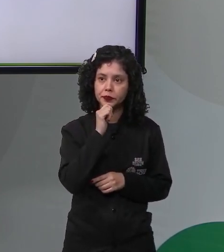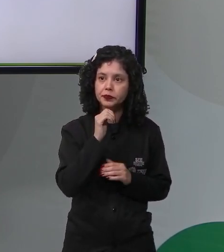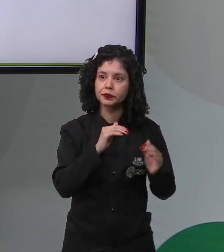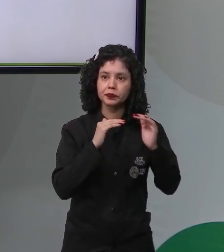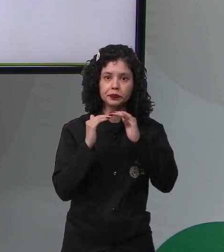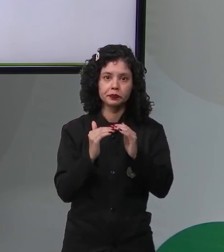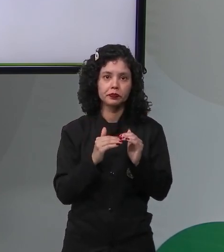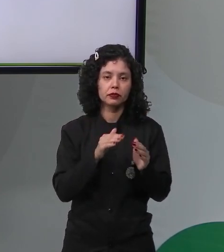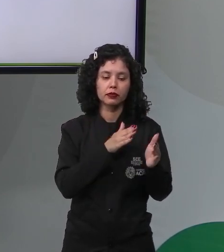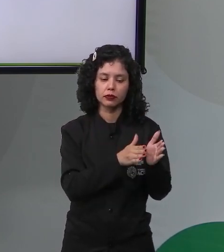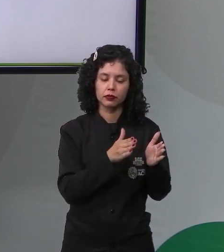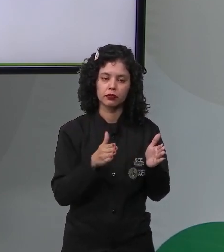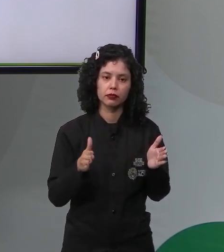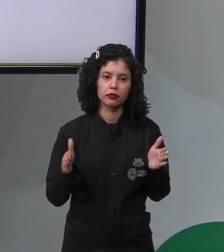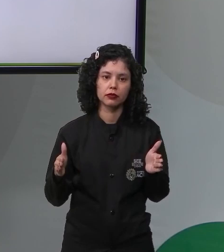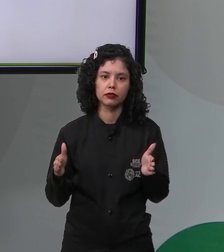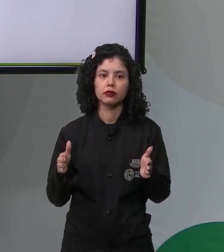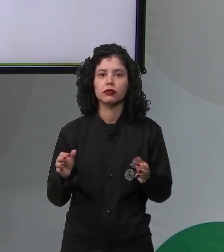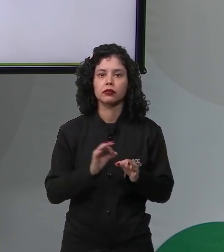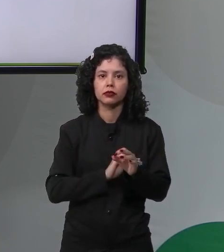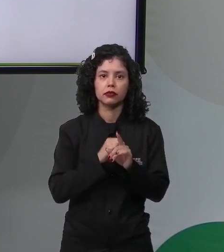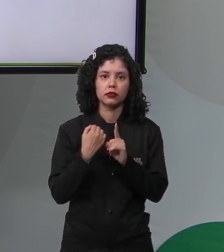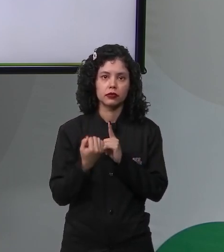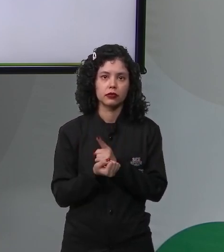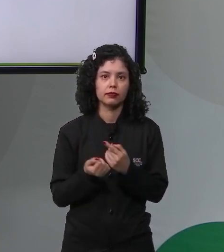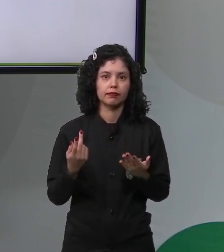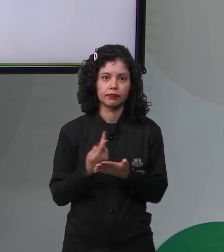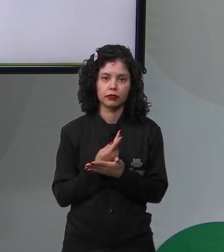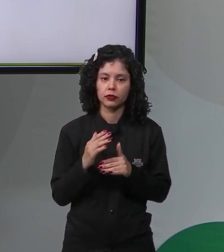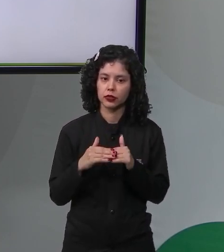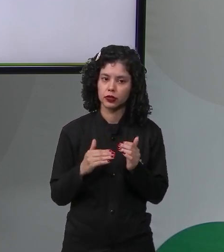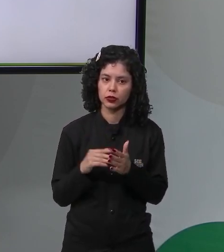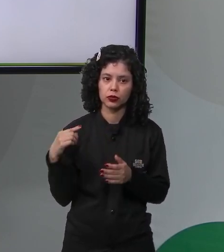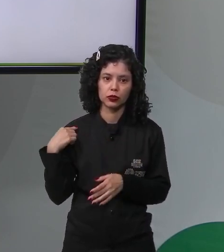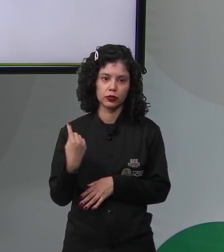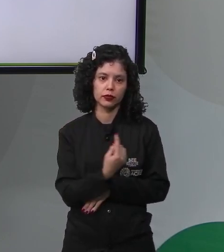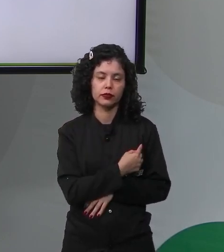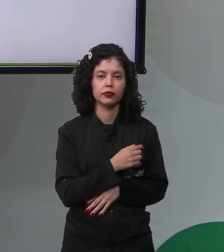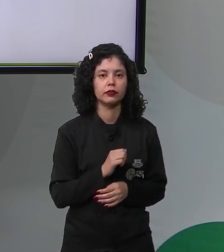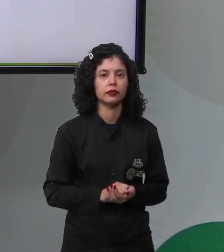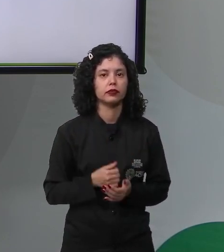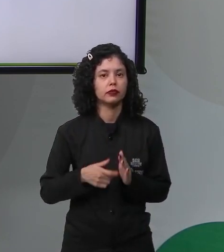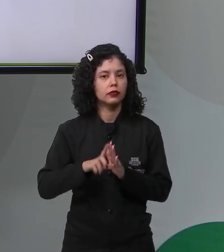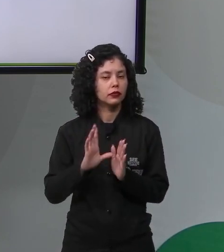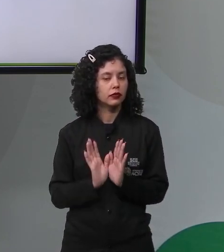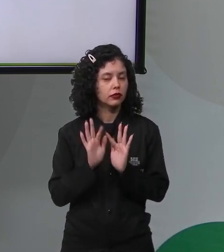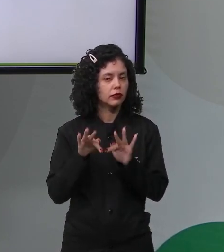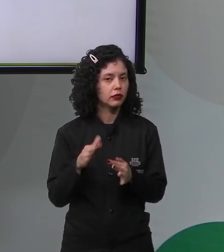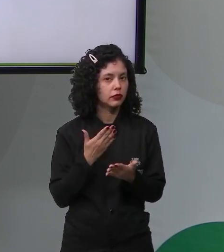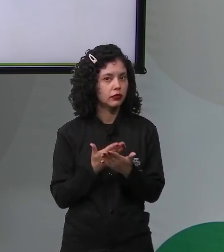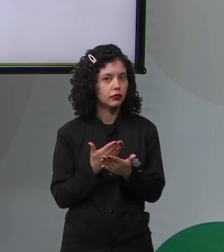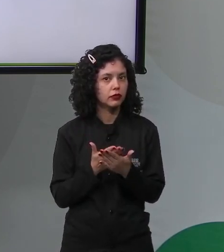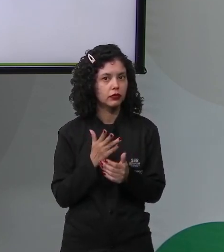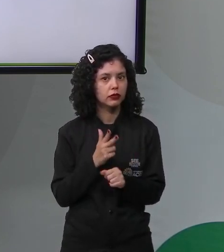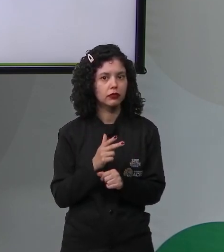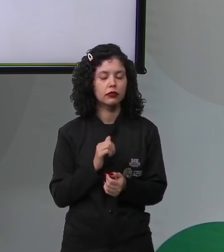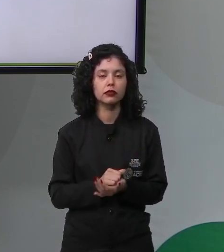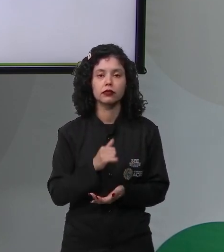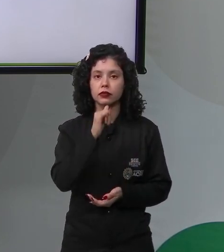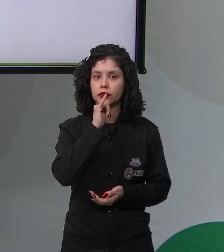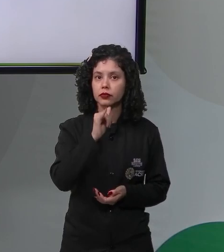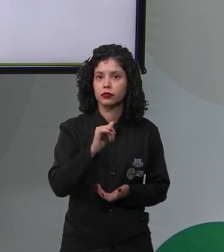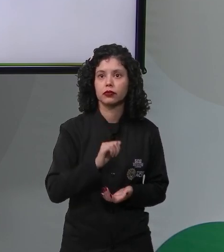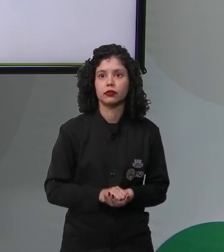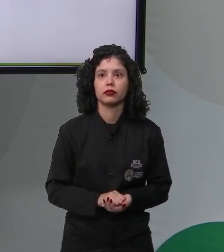instabilidade da ordem social que é inconveniente a todos nós. E antes de finalizar esse vídeo, um